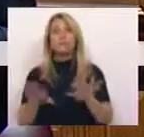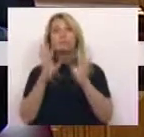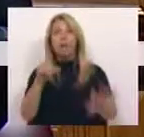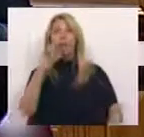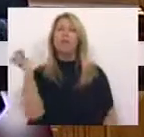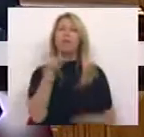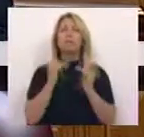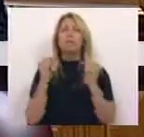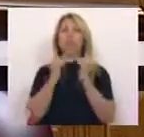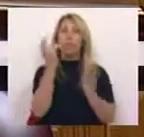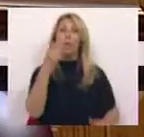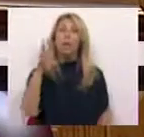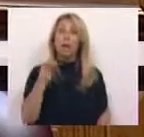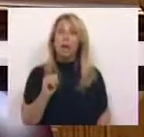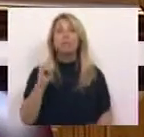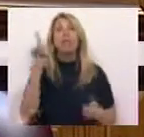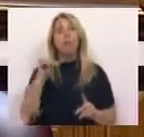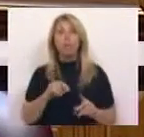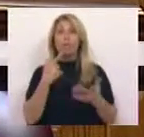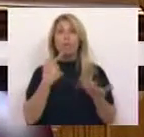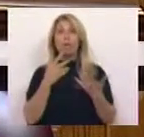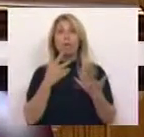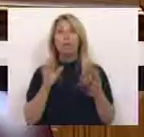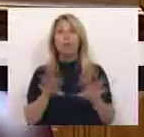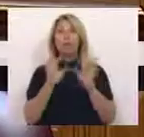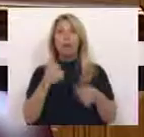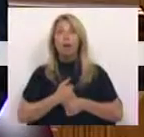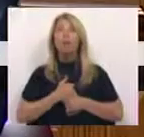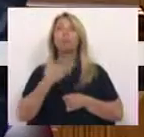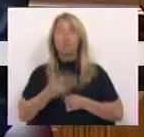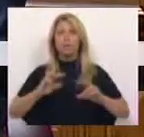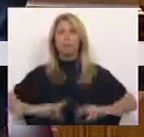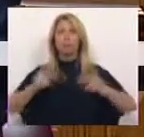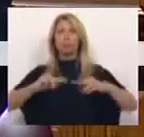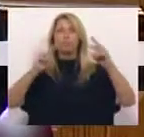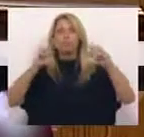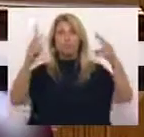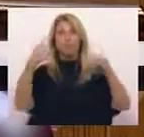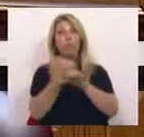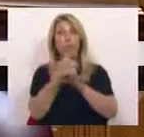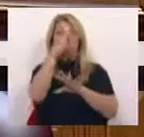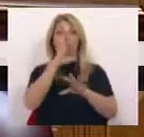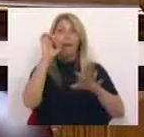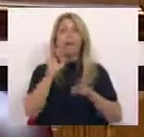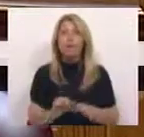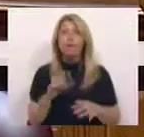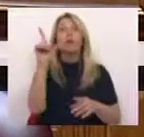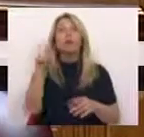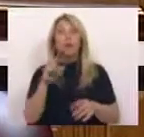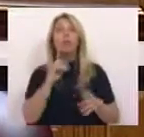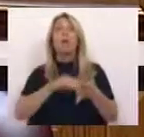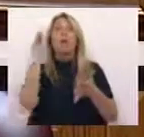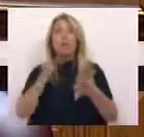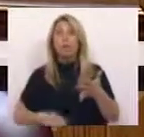escalões do IRS, ou como o descongelamento nas carreiras da função pública, como a contratação de mais